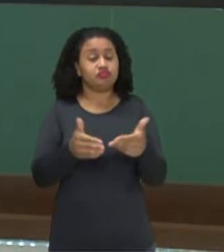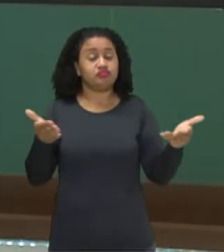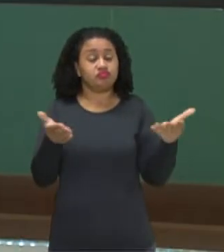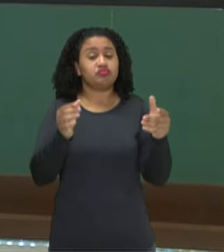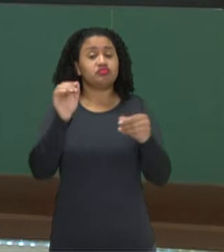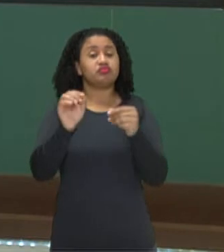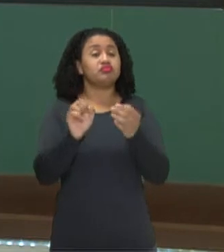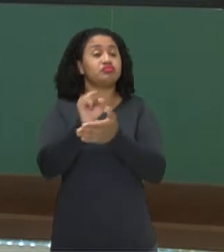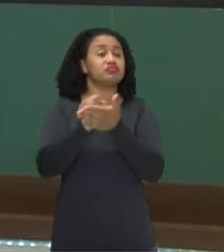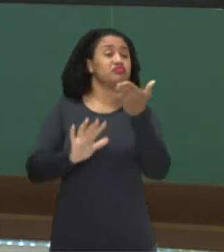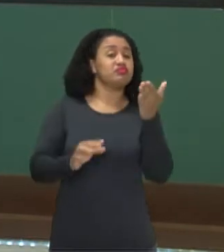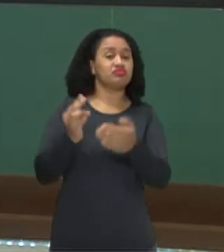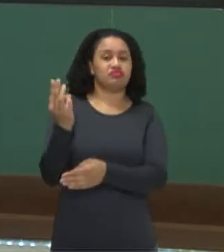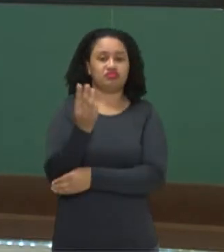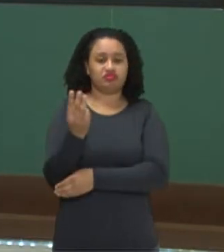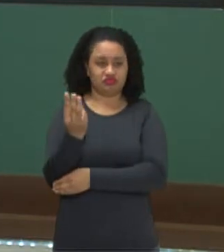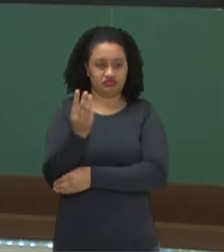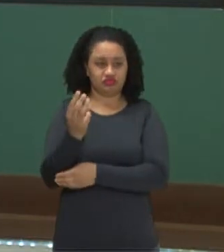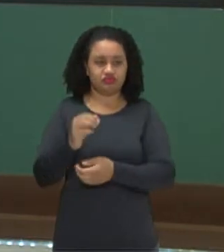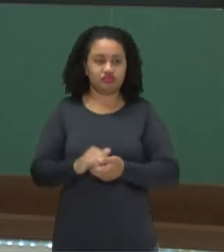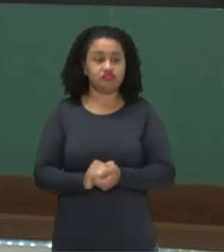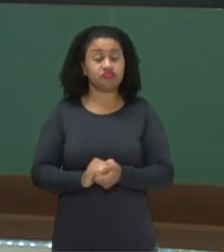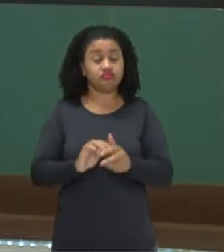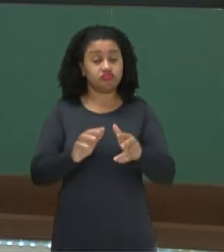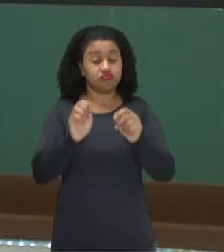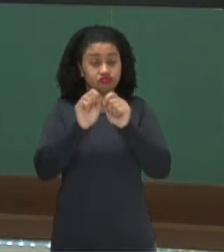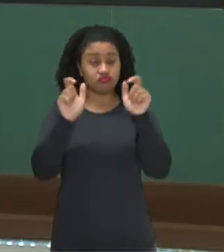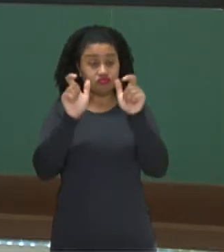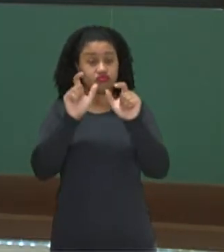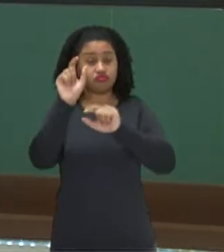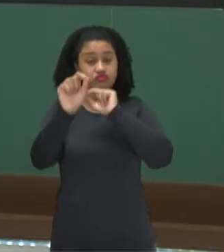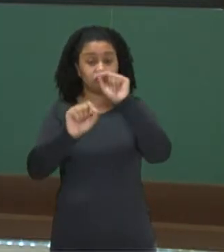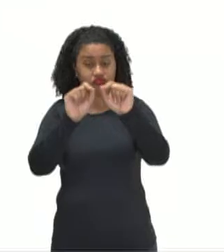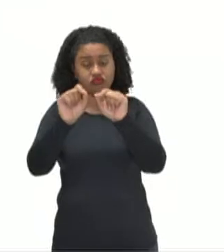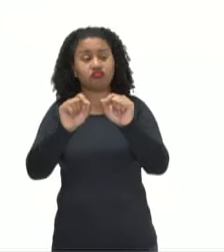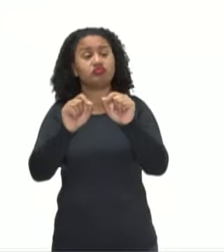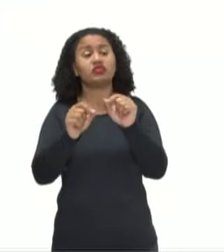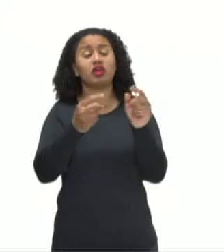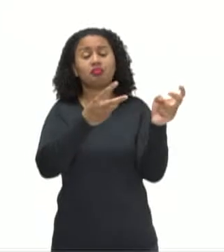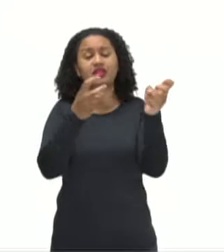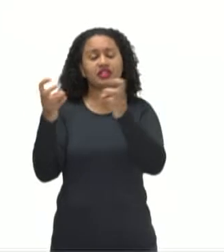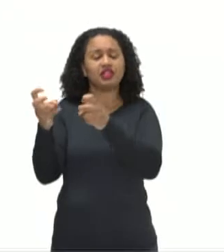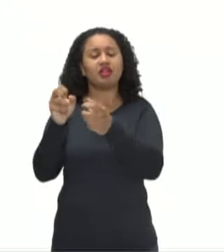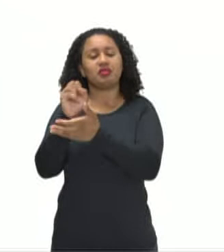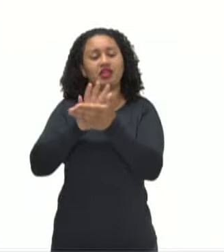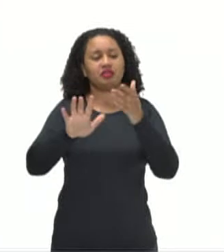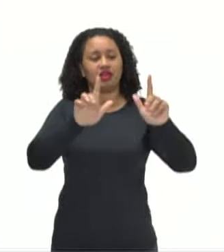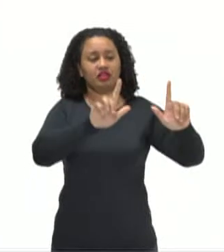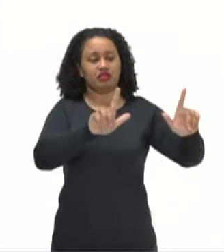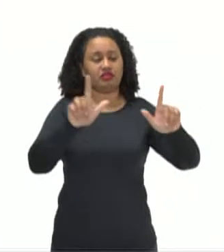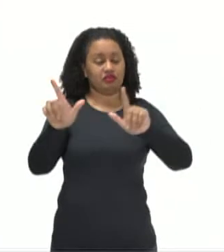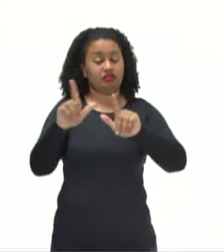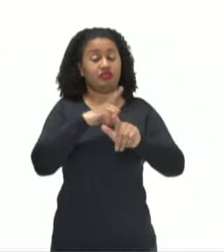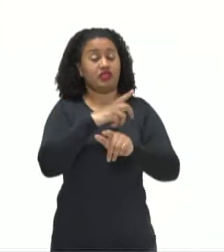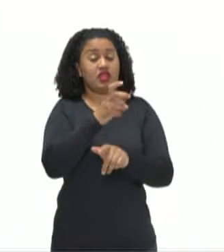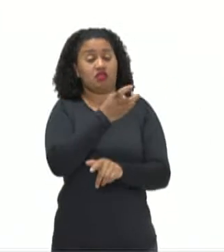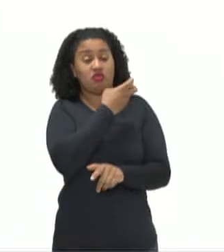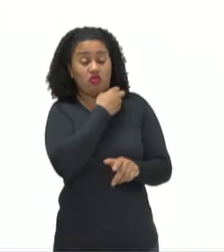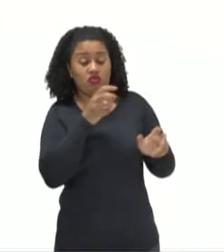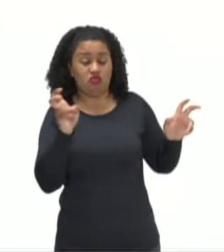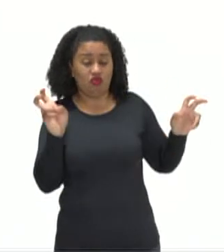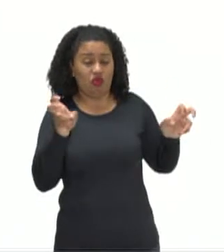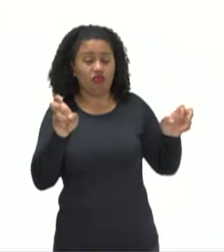agora nós temos uma terceira atividade. Presta bem atenção aqui. Observe as imagens. Nós temos aqui um morcego e